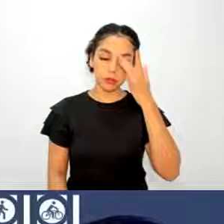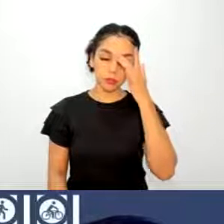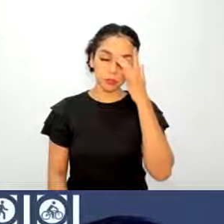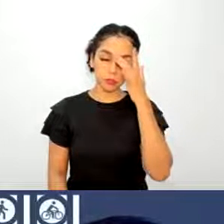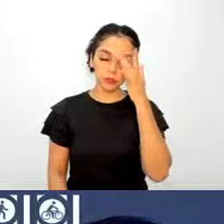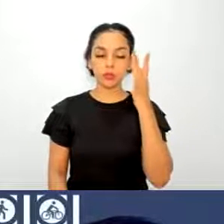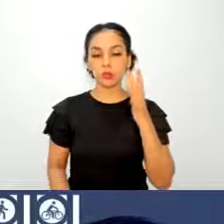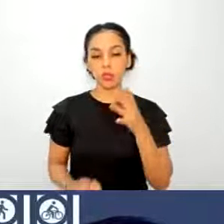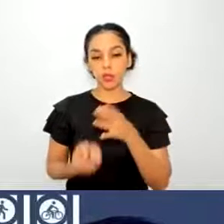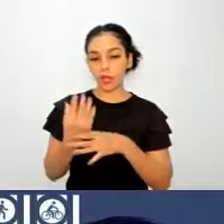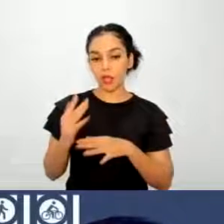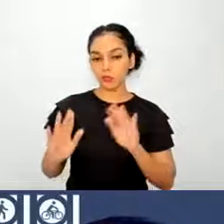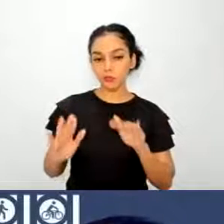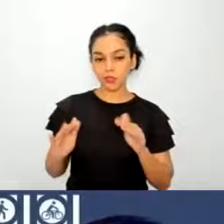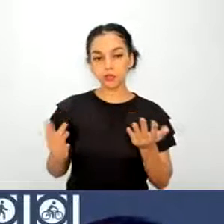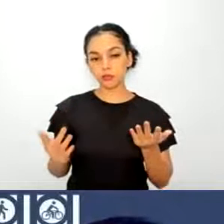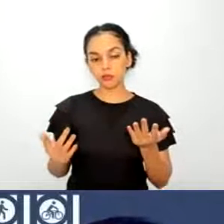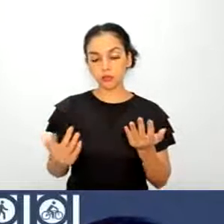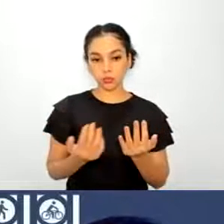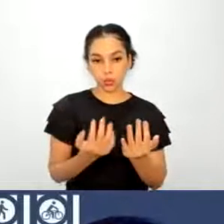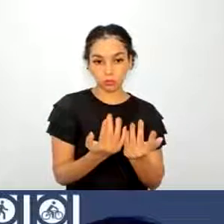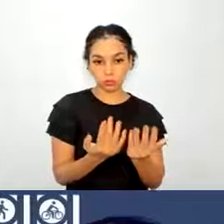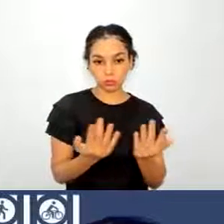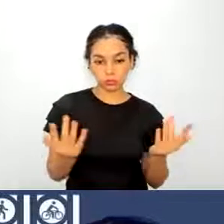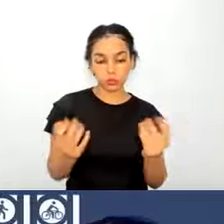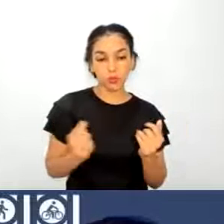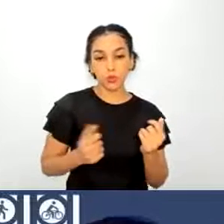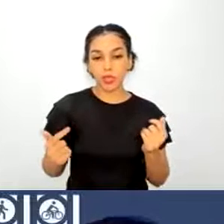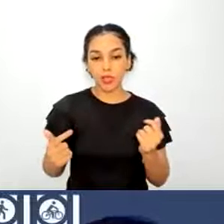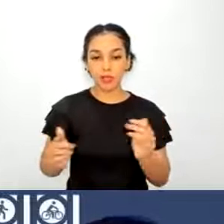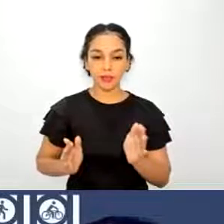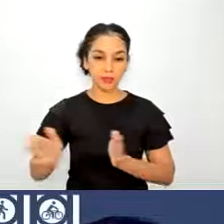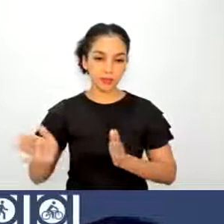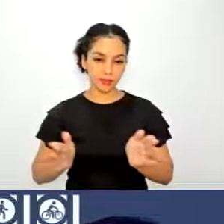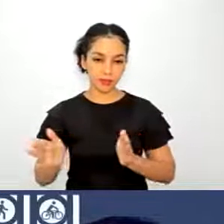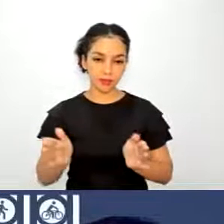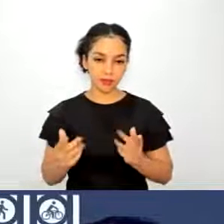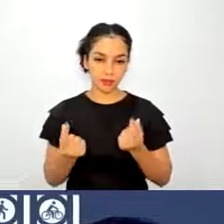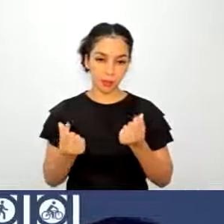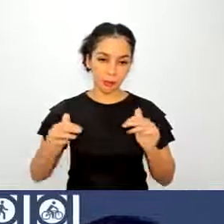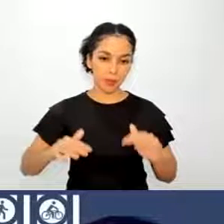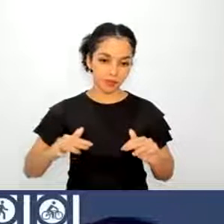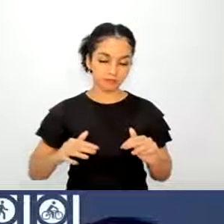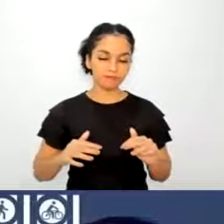vezes, uma vegetação do que um elemento de acessibilidade, né, de baixo custo. É um